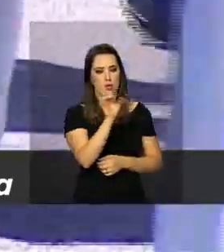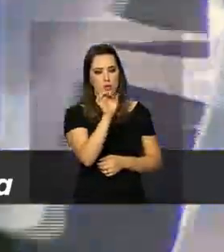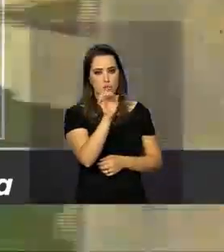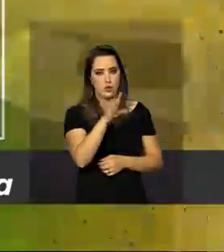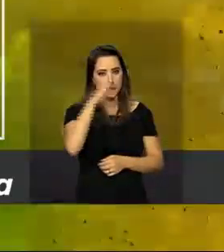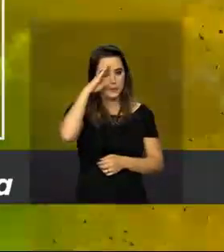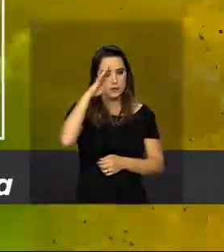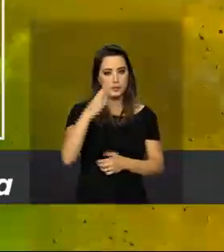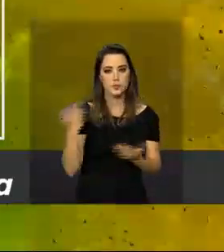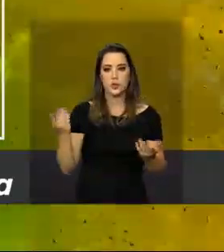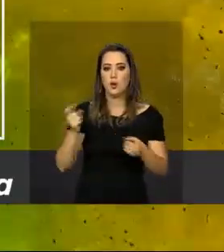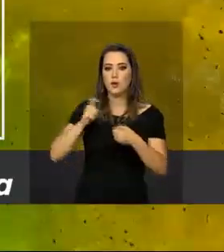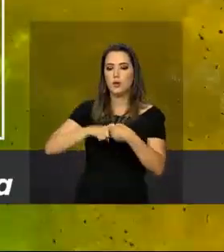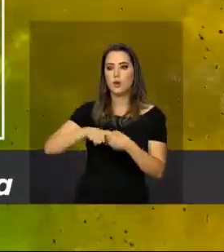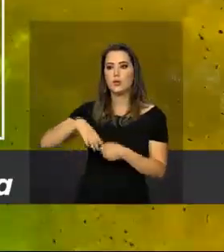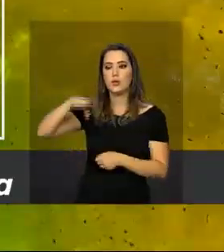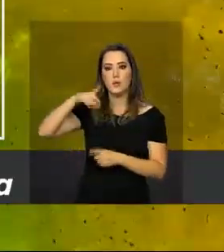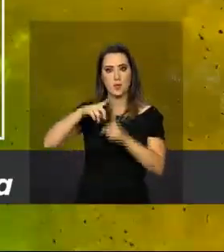Voltamos para Brasília agora.